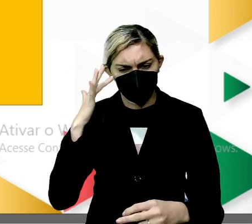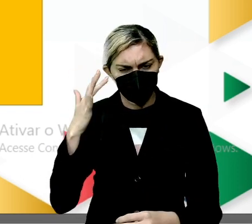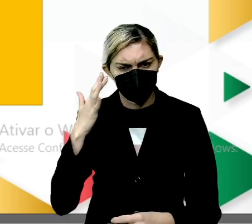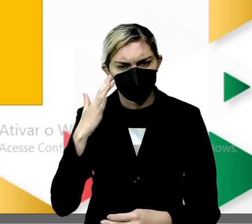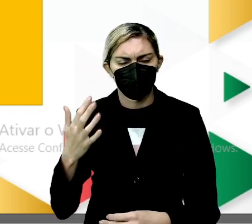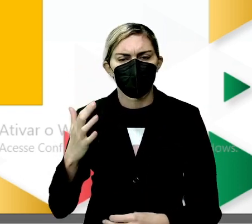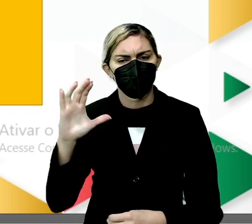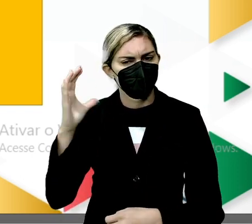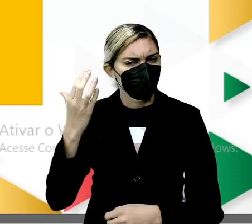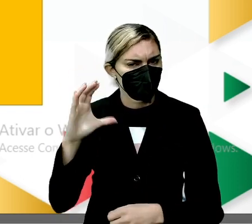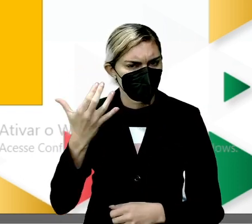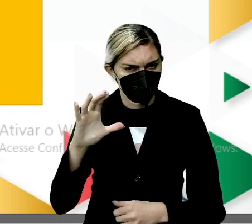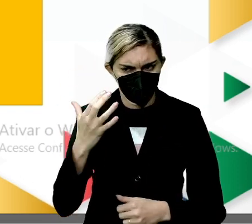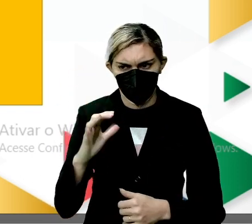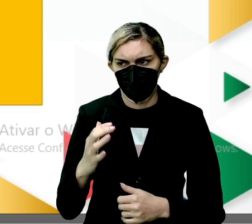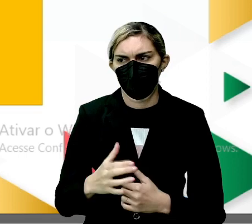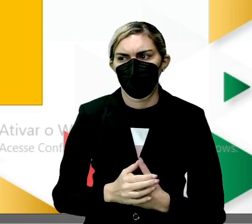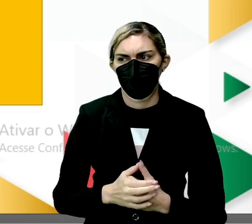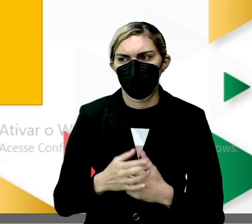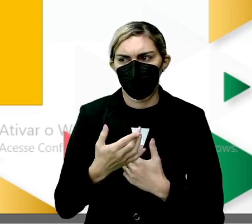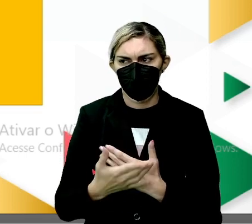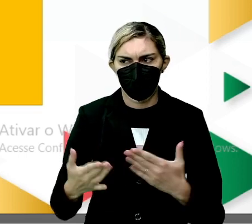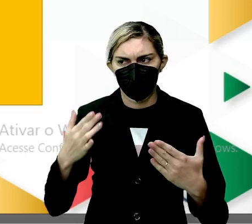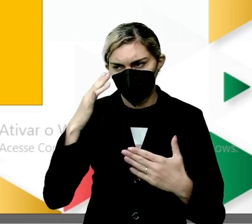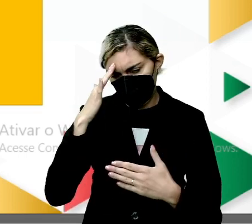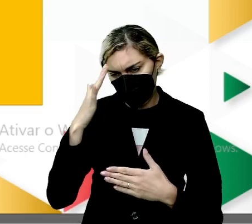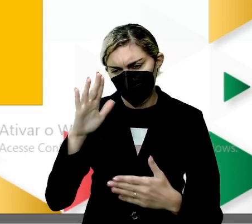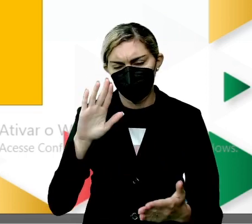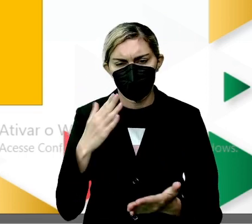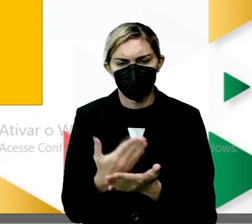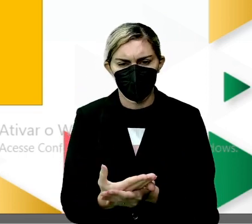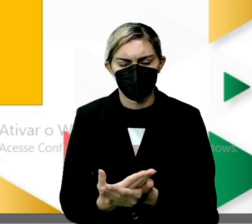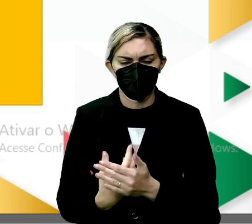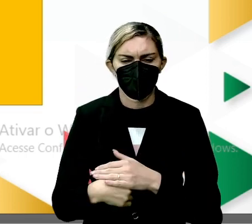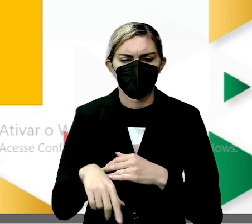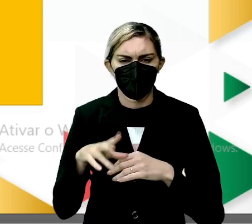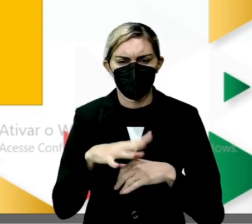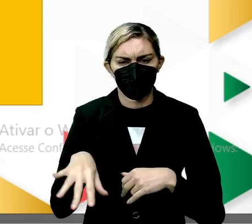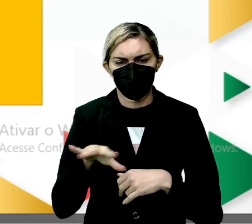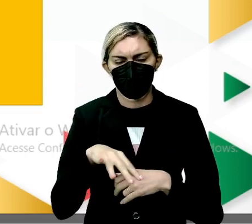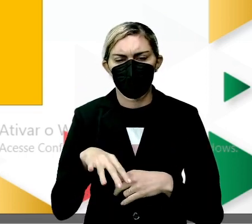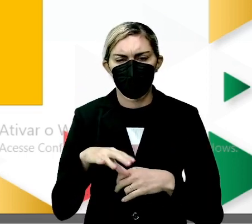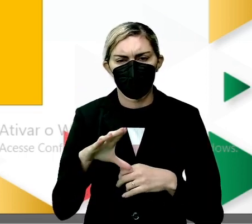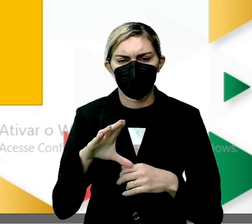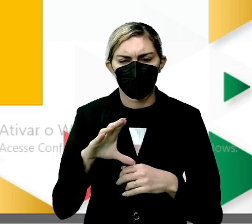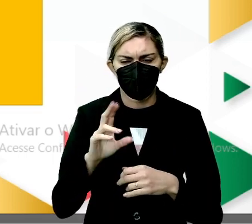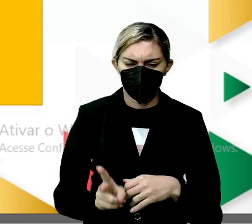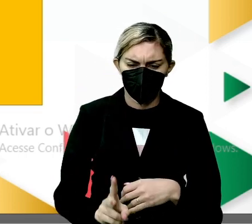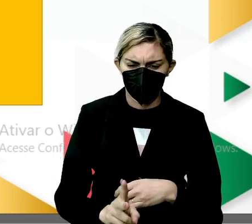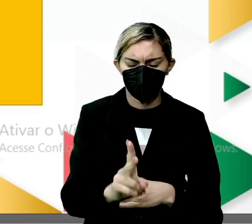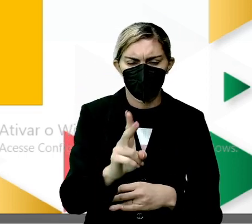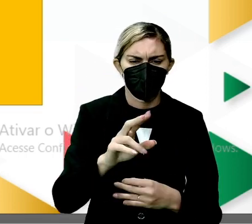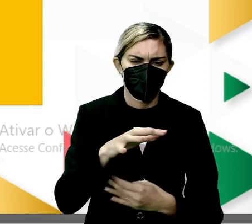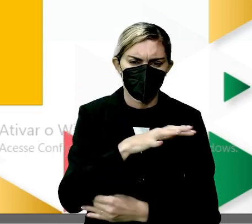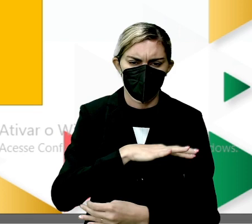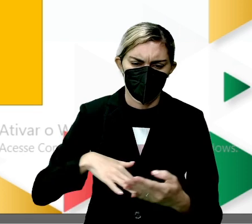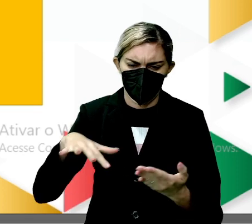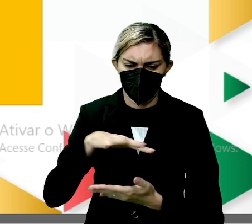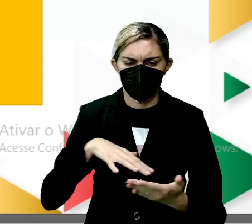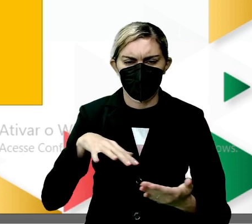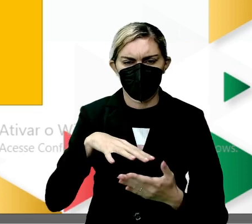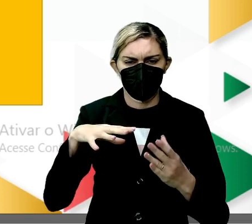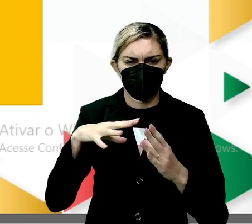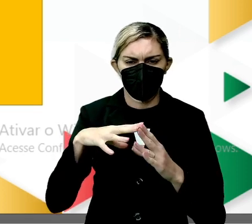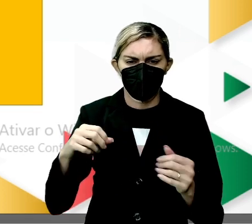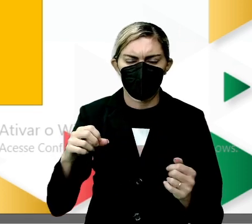e científico, olhem aí, cuja principal crença gira em torno da constante evolução espiritual